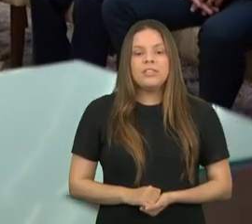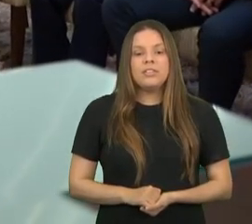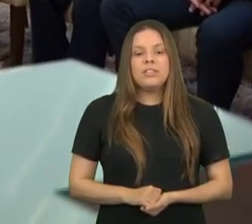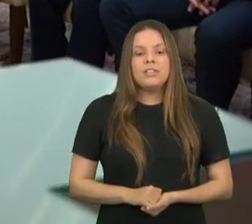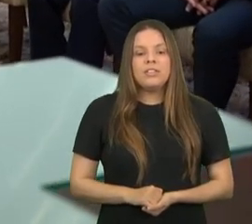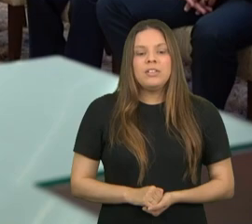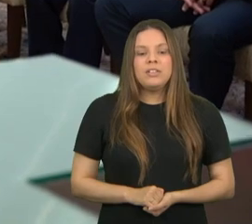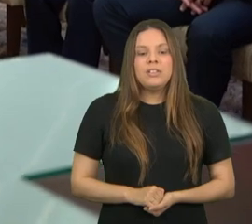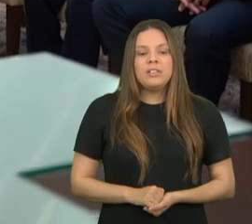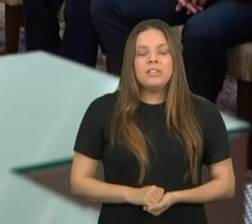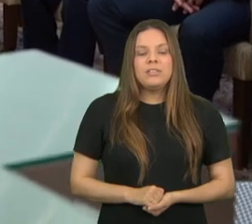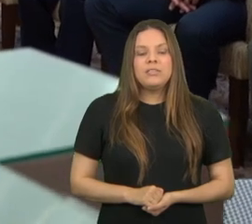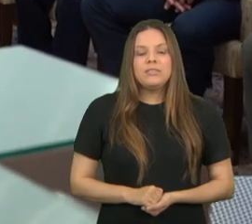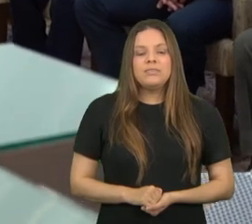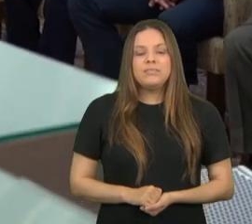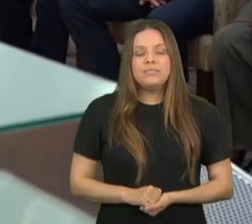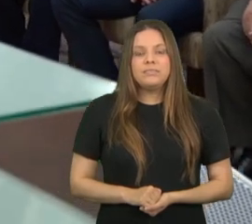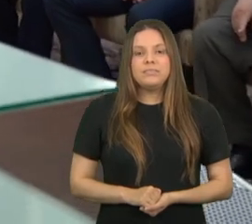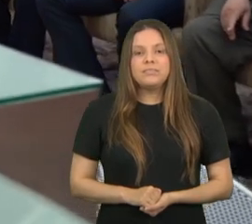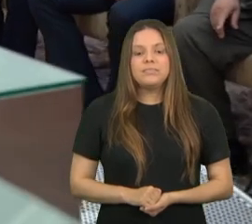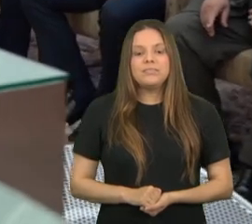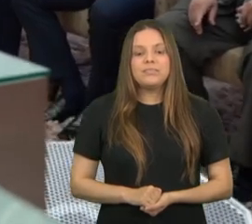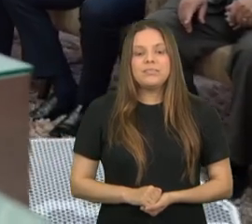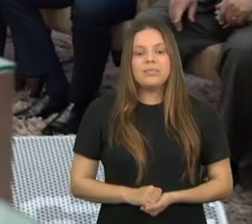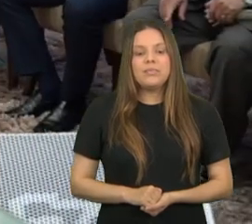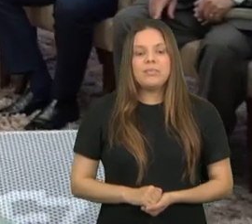As noras podem subir também, viu?